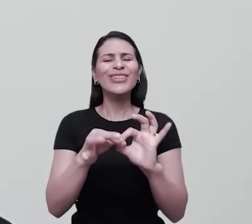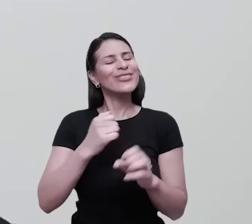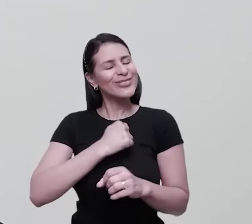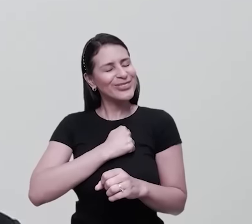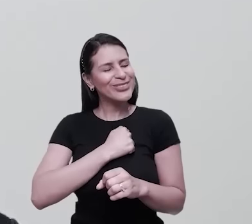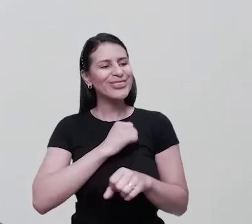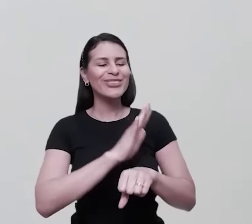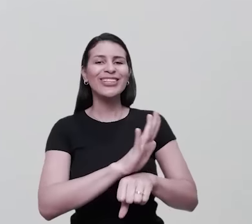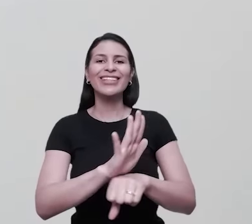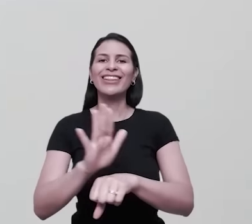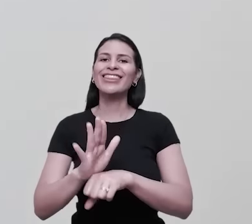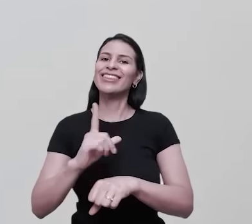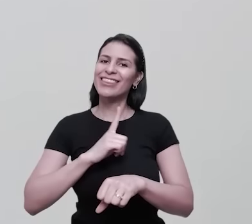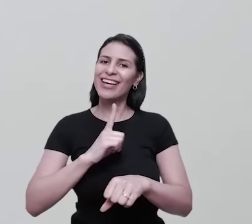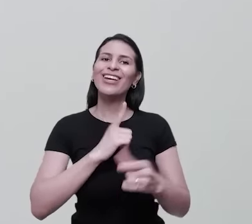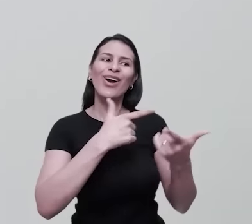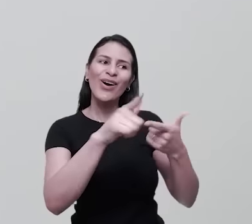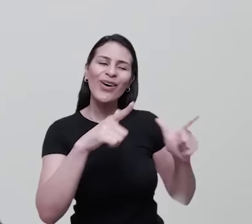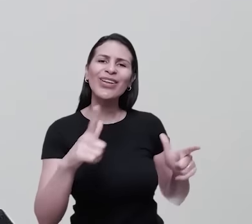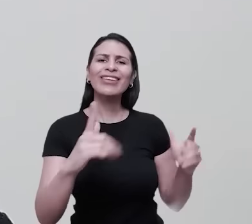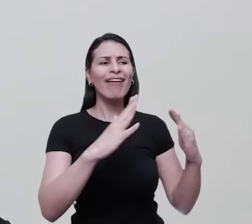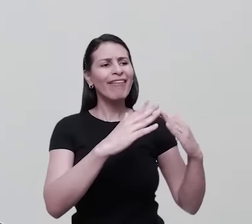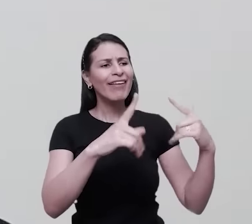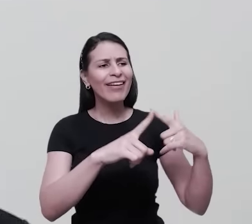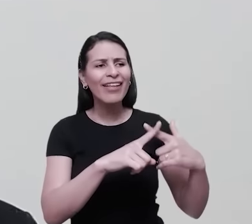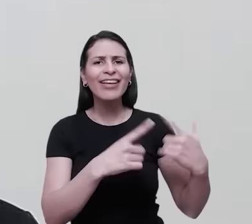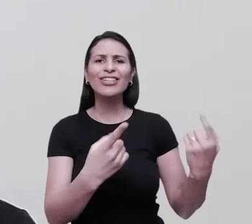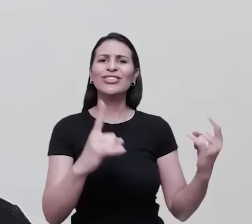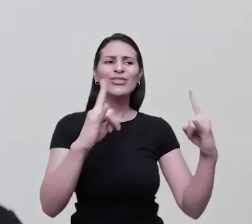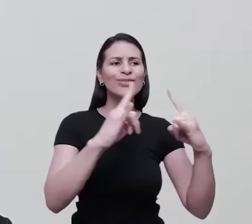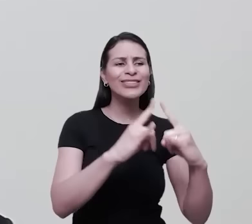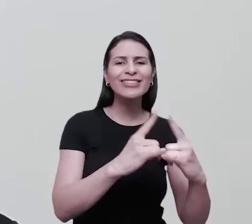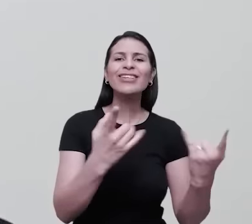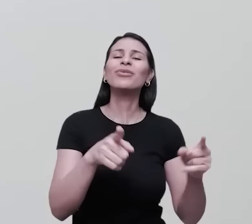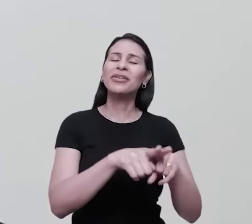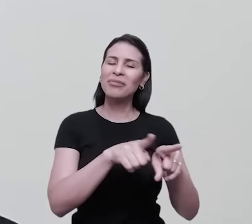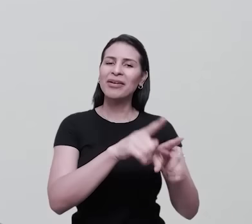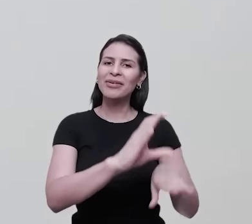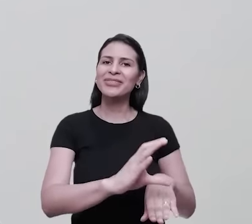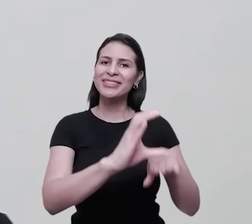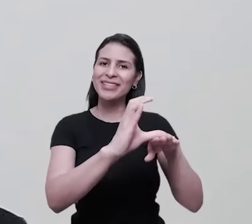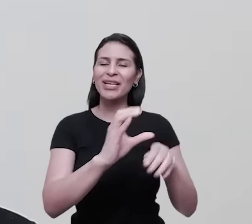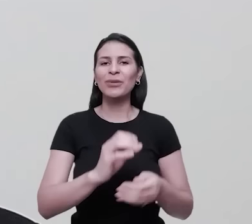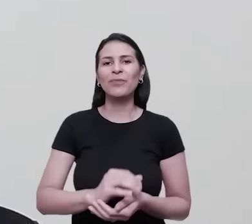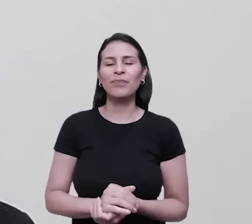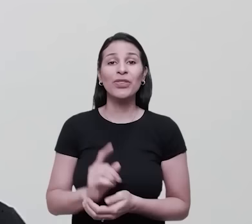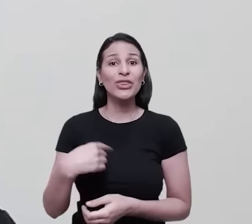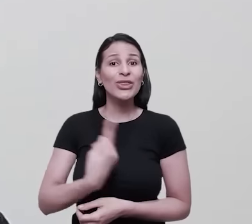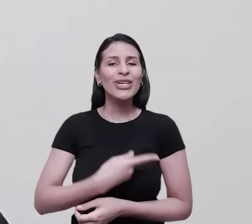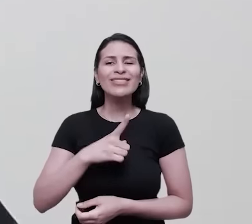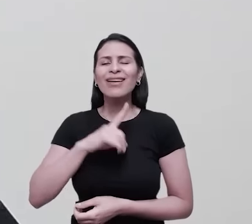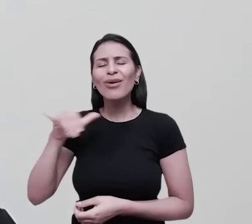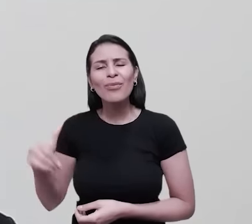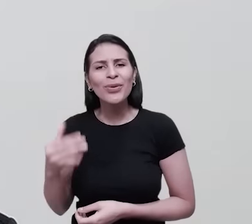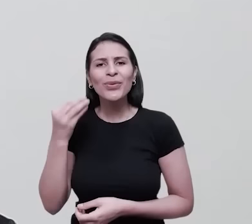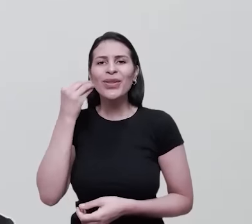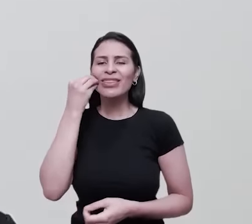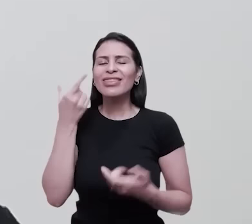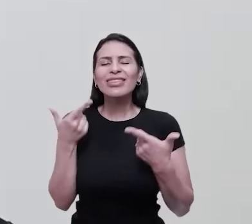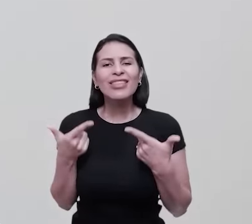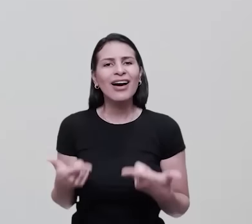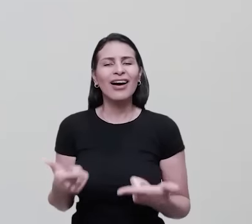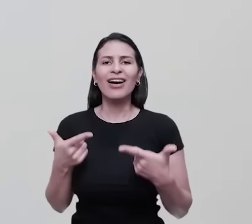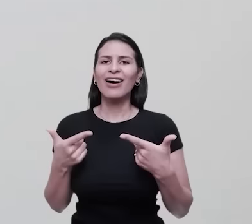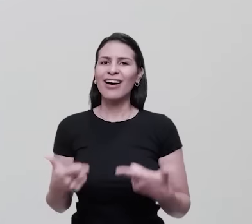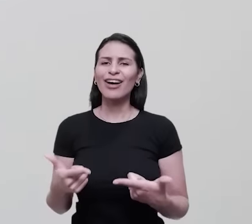a ISLB tem com muitas outras igrejas, organizações e conselhos. Temos tido a alegria e o privilégio